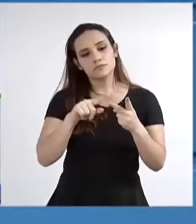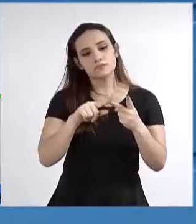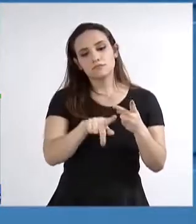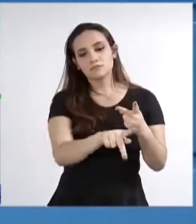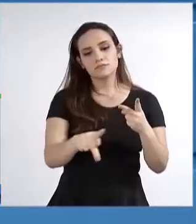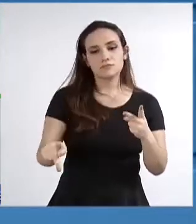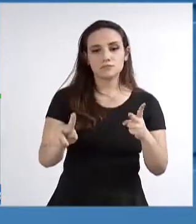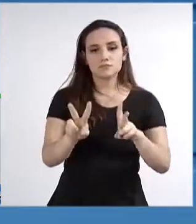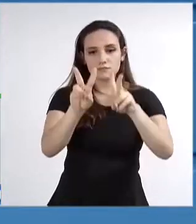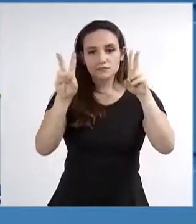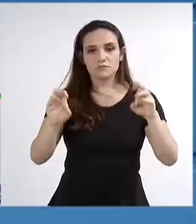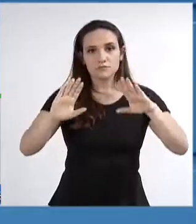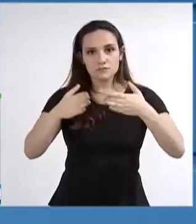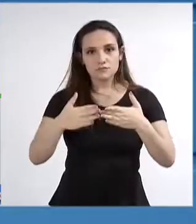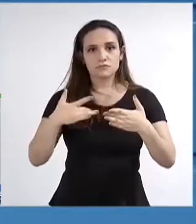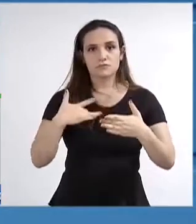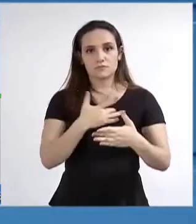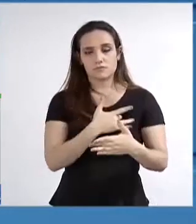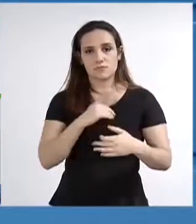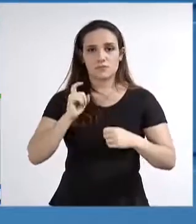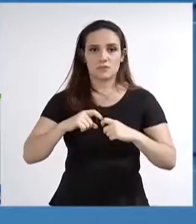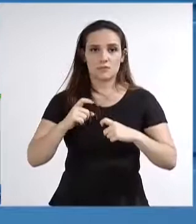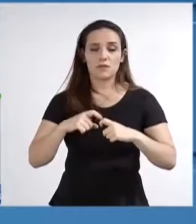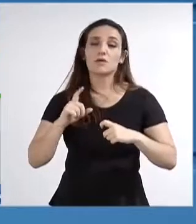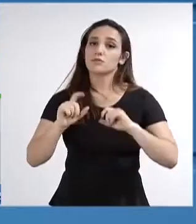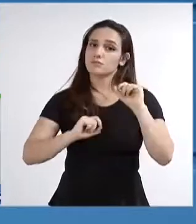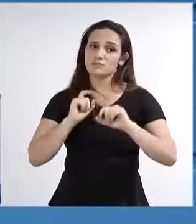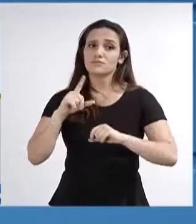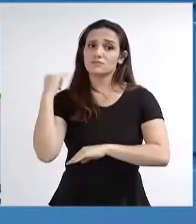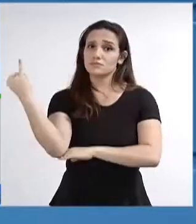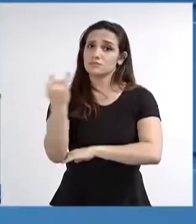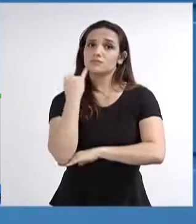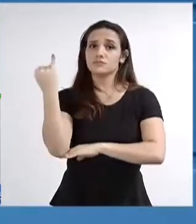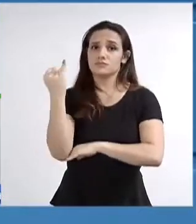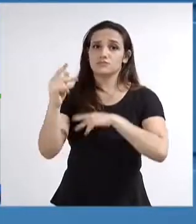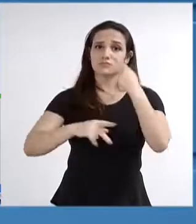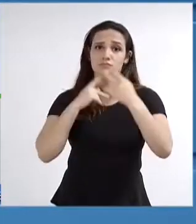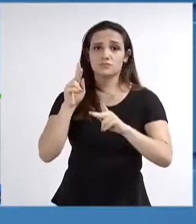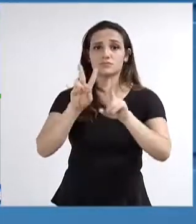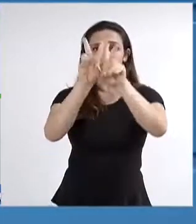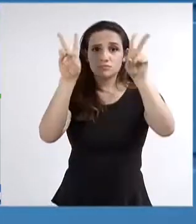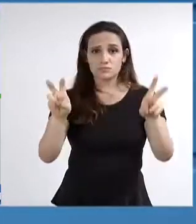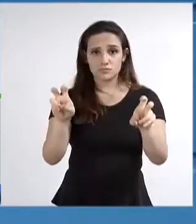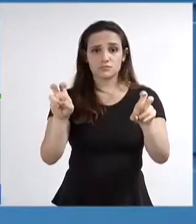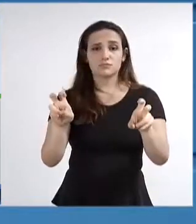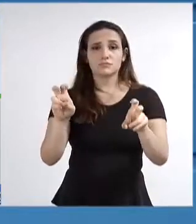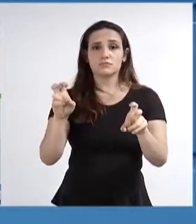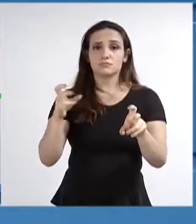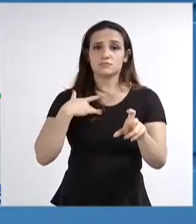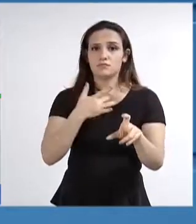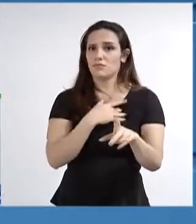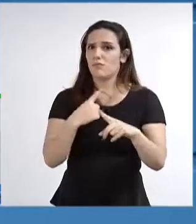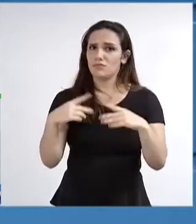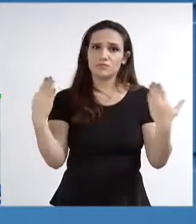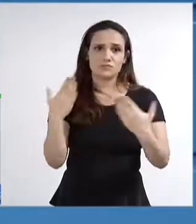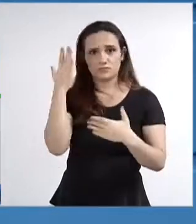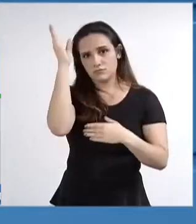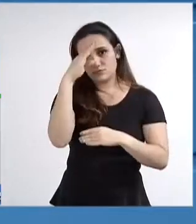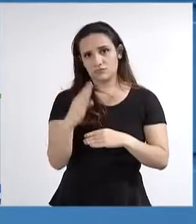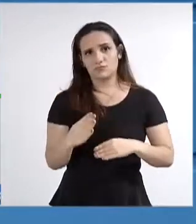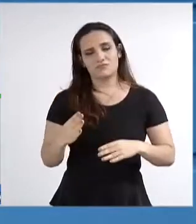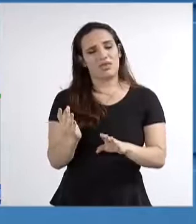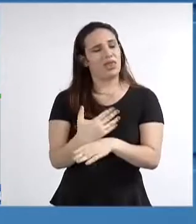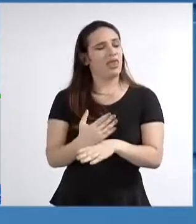Casa, pela importância que é esse projeto. Nós sabemos que a saúde no Brasil ela é um caos.